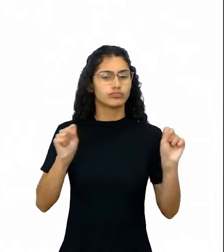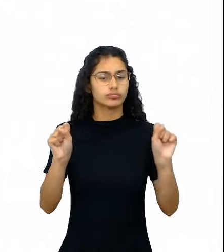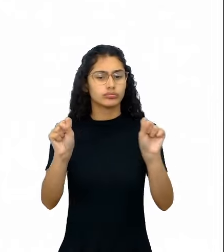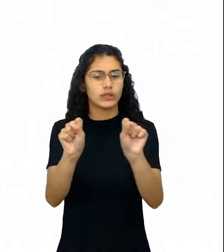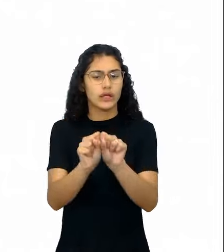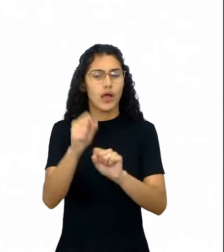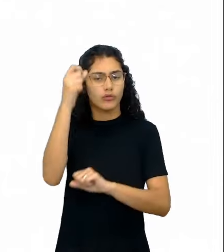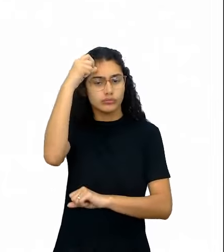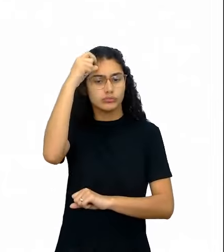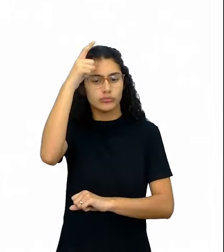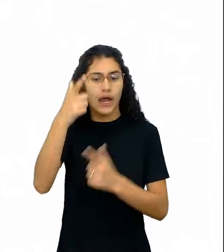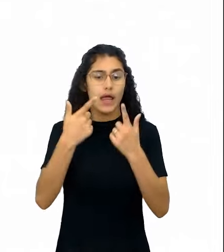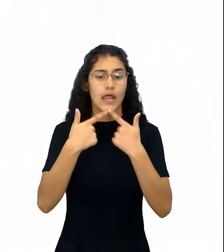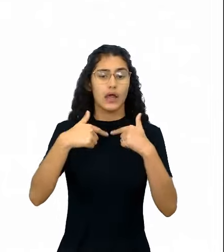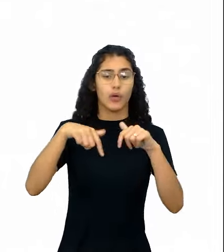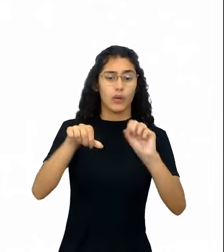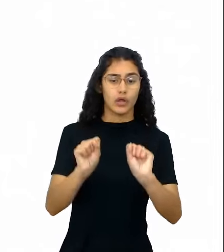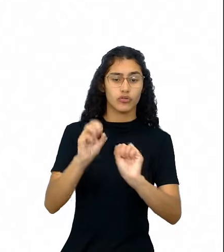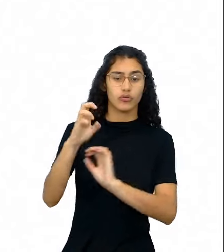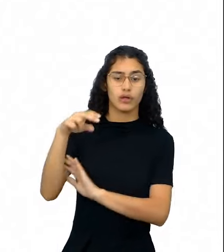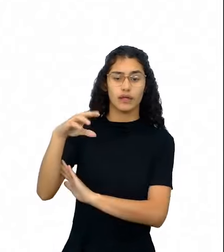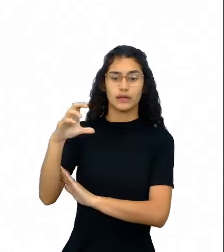conhecimento, linguístico, enciclopédio,